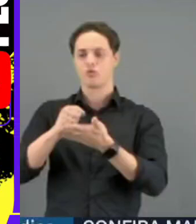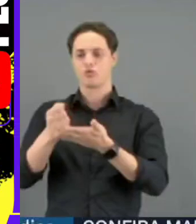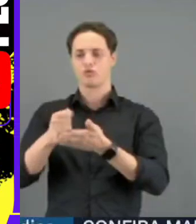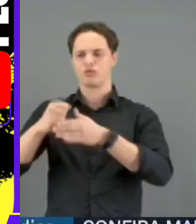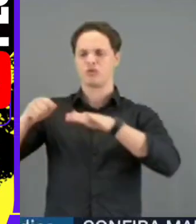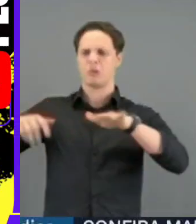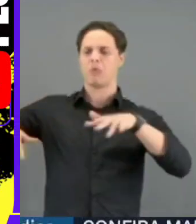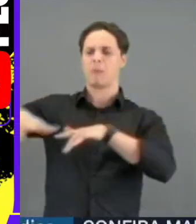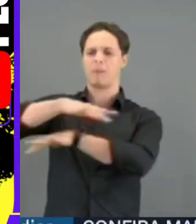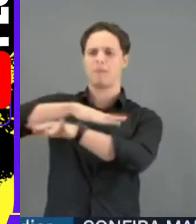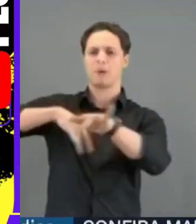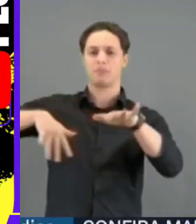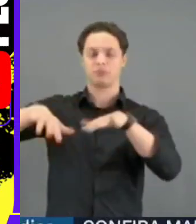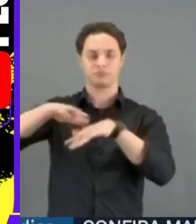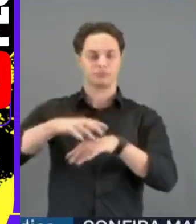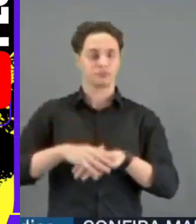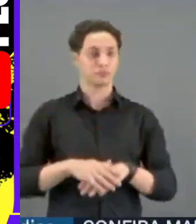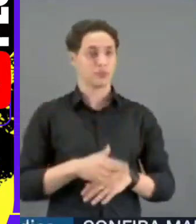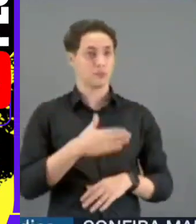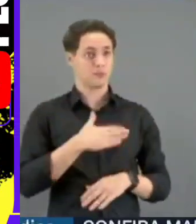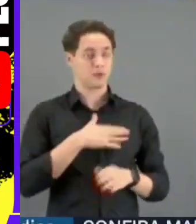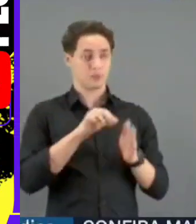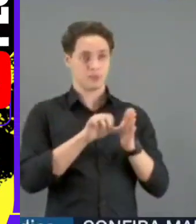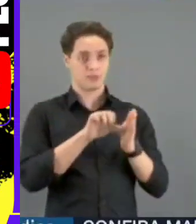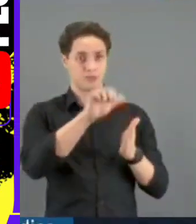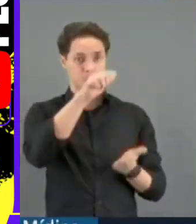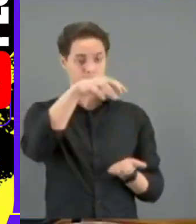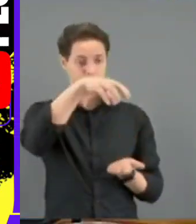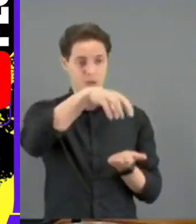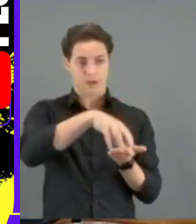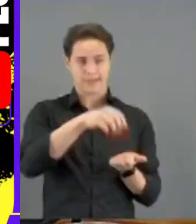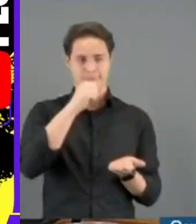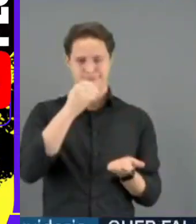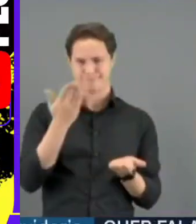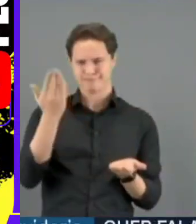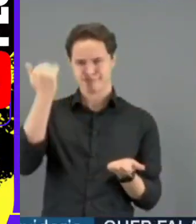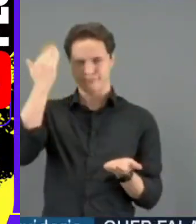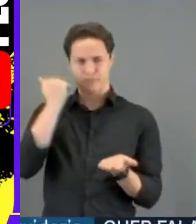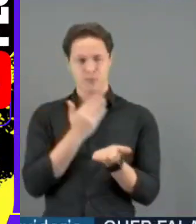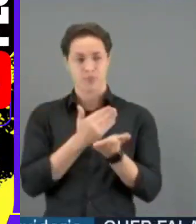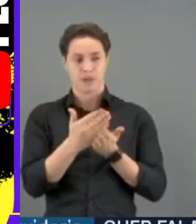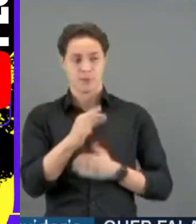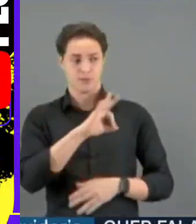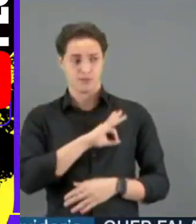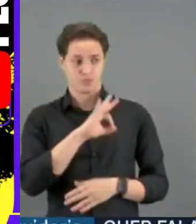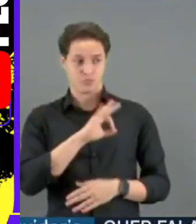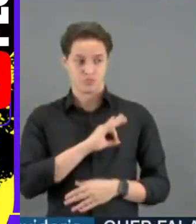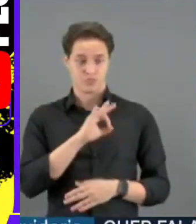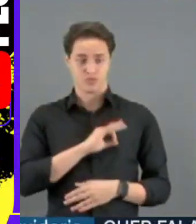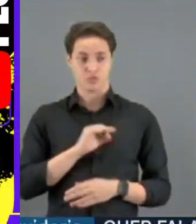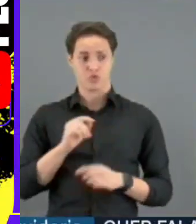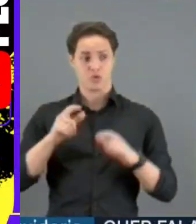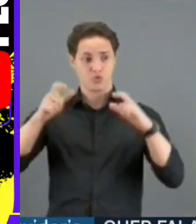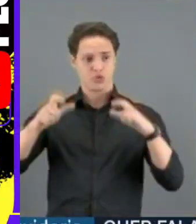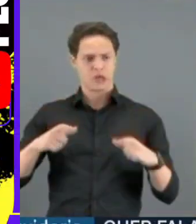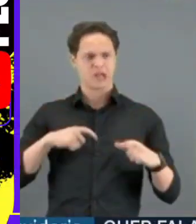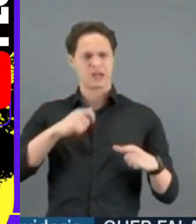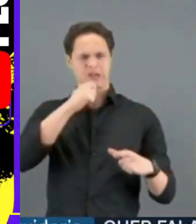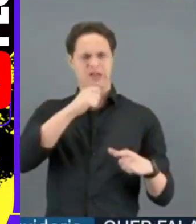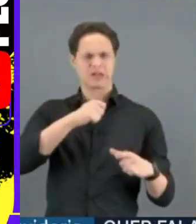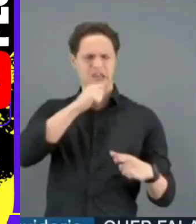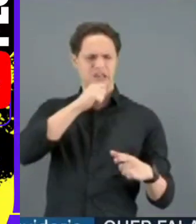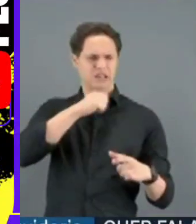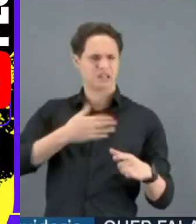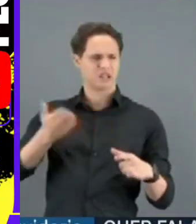civis? Excelência, a minha primeira unidade, como ainda aspirante a oficial, foi o batalhão, foi a antiga Companhia de